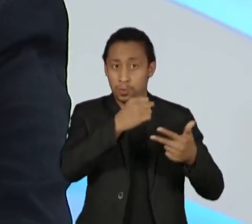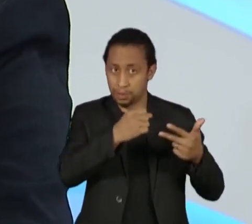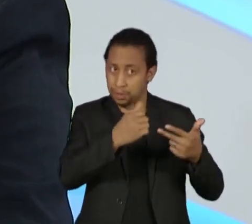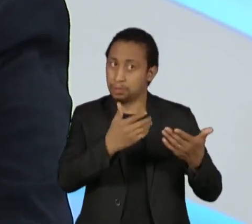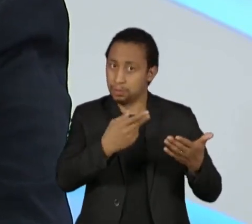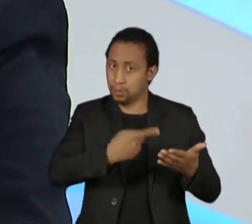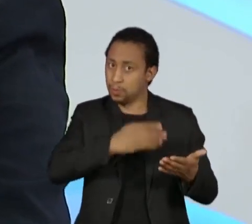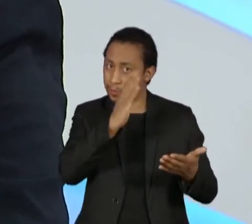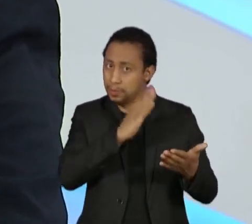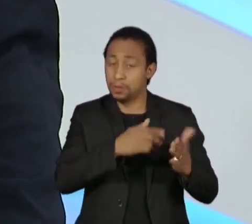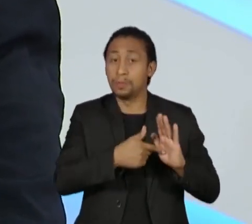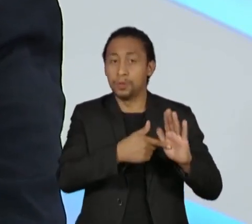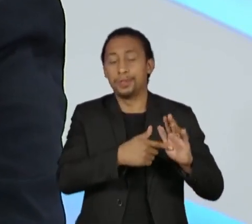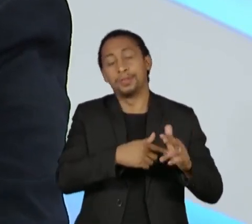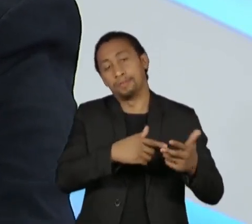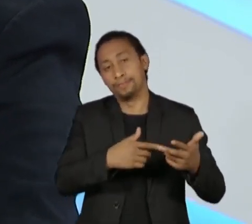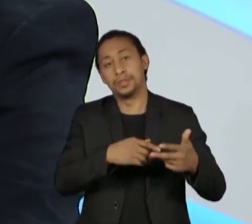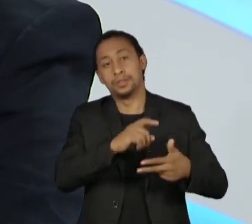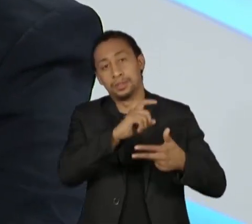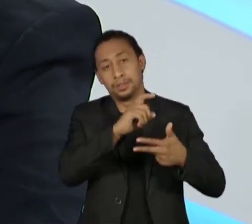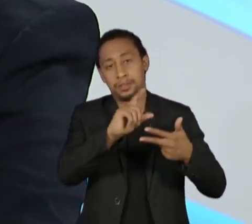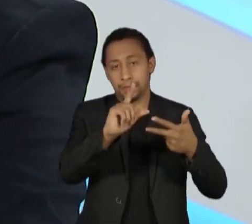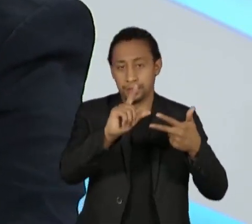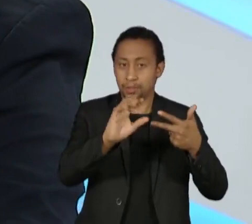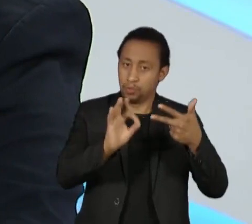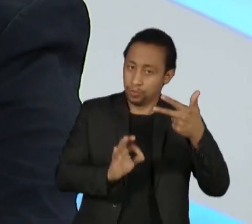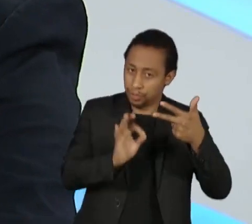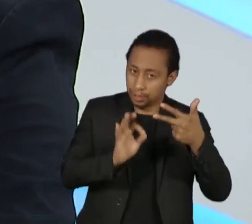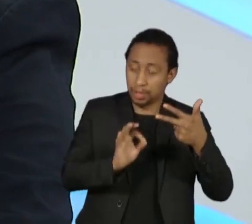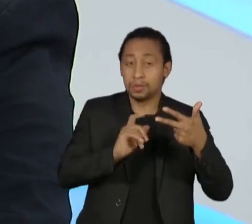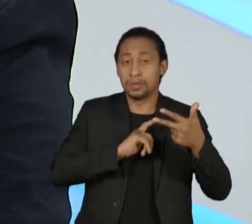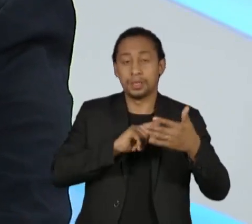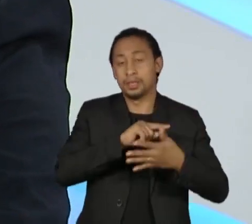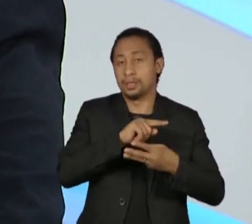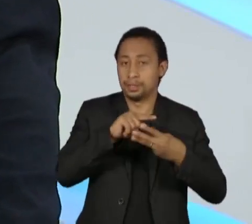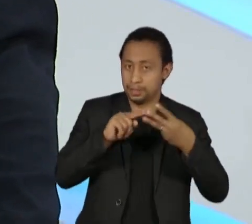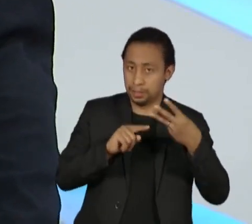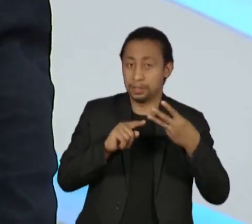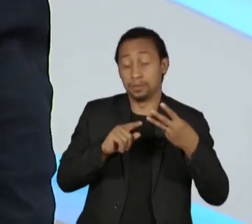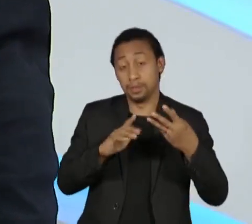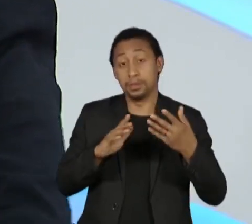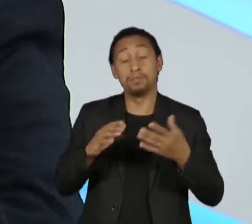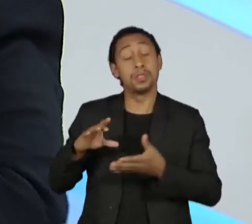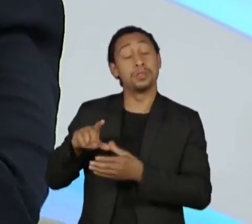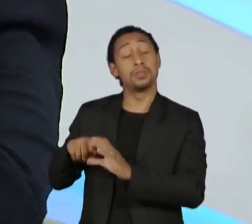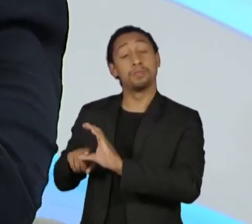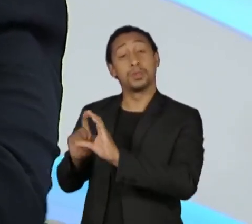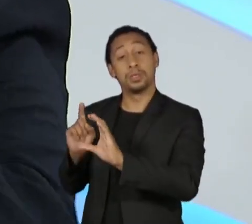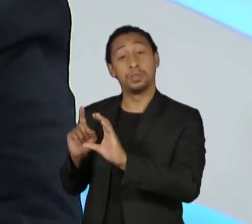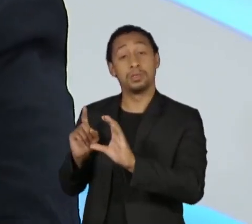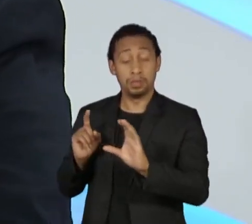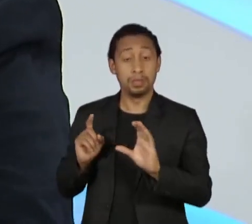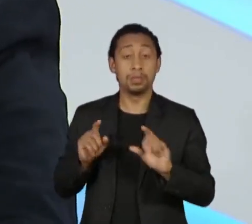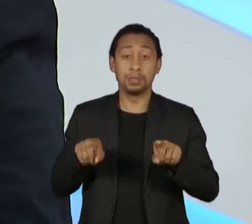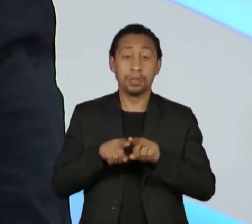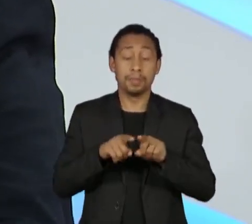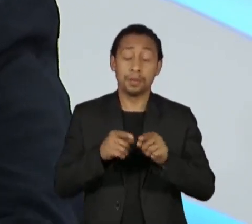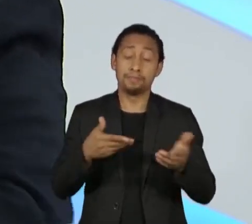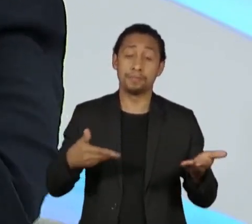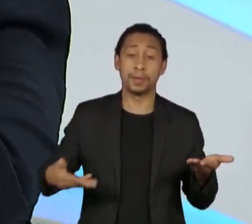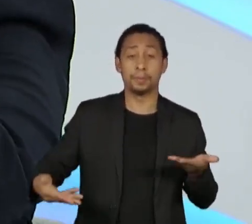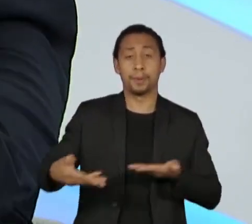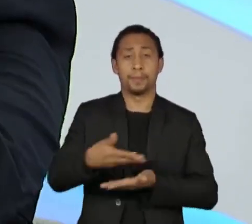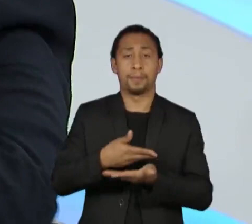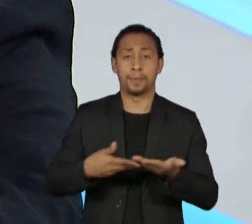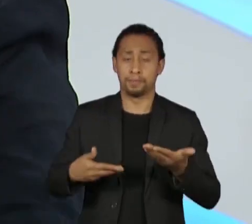do Executivo, Legislativo e do Judiciário e fixa dois atributos: independência e harmonia. Acho que ambas as decisões vão ajudar